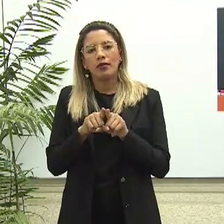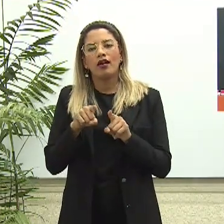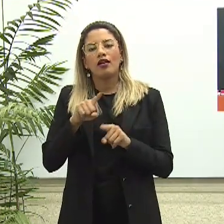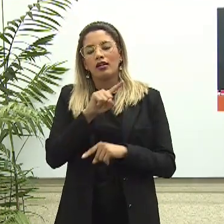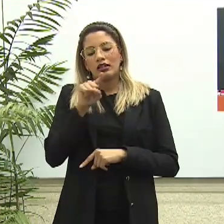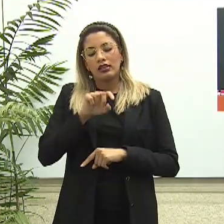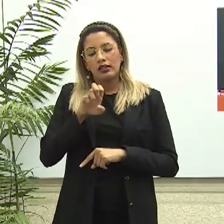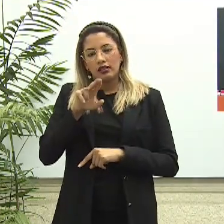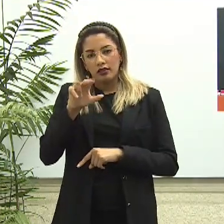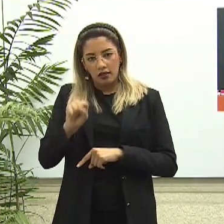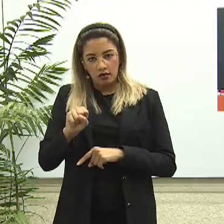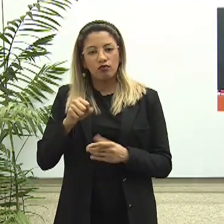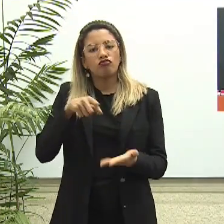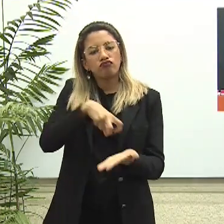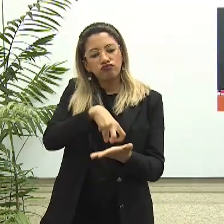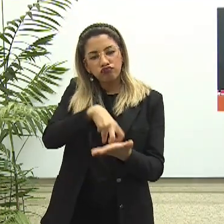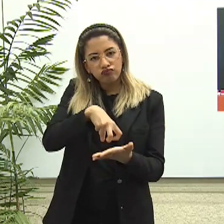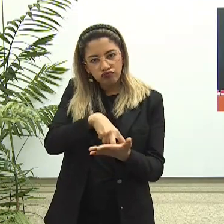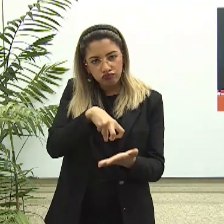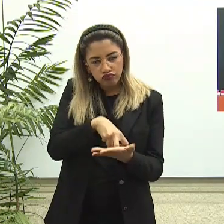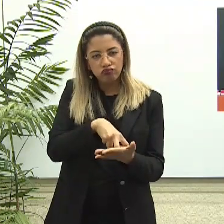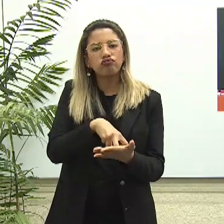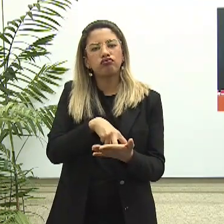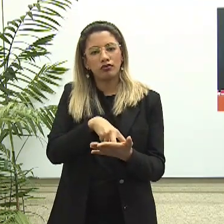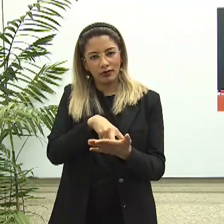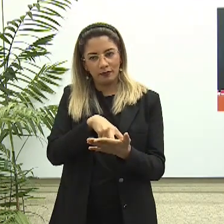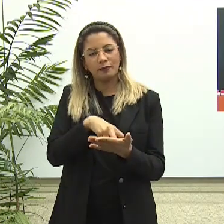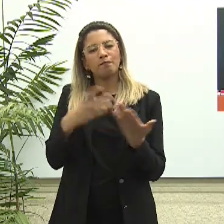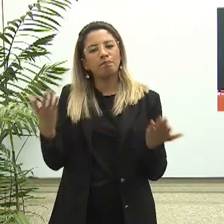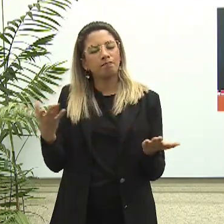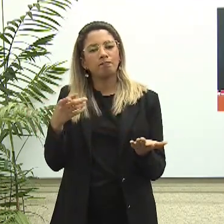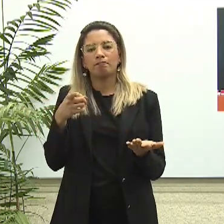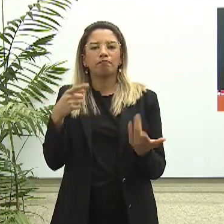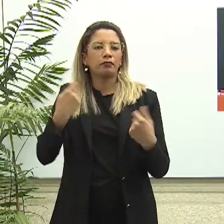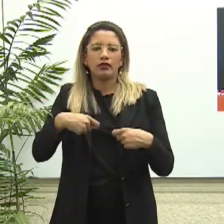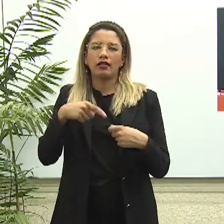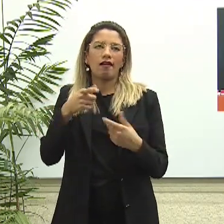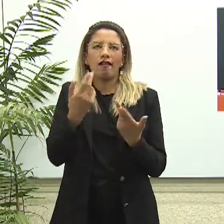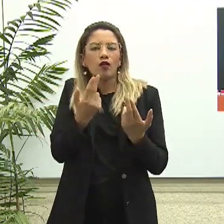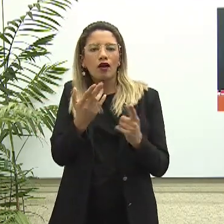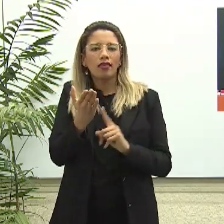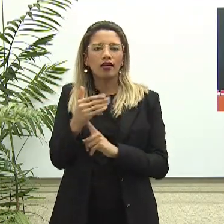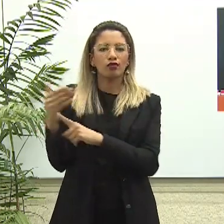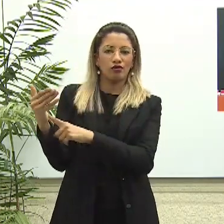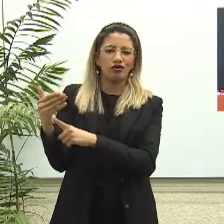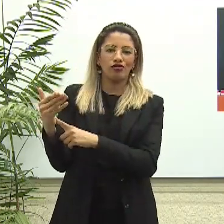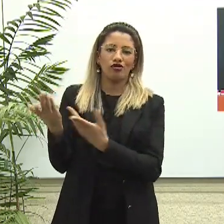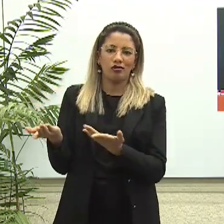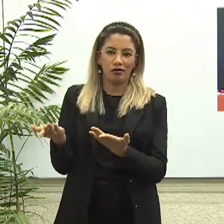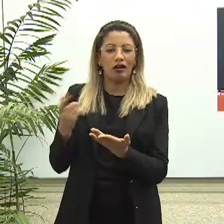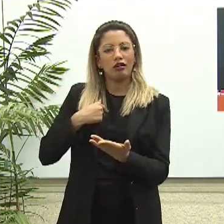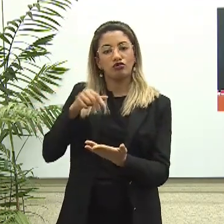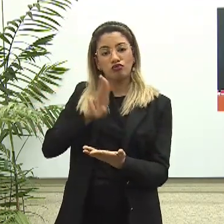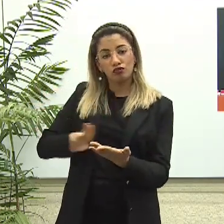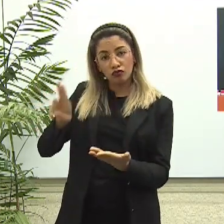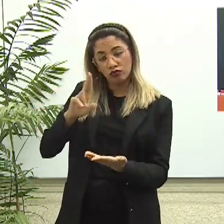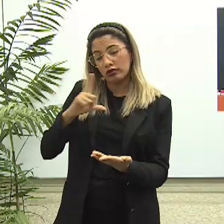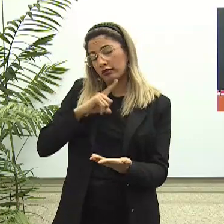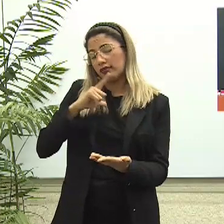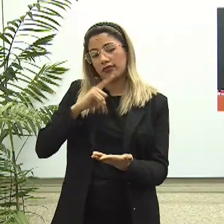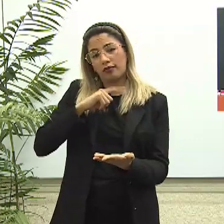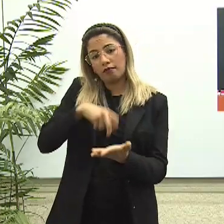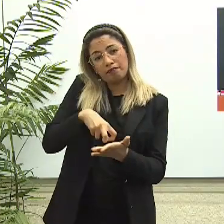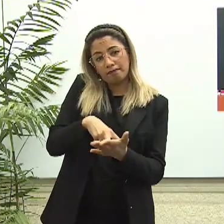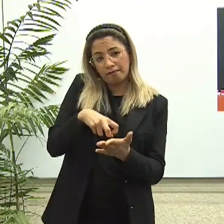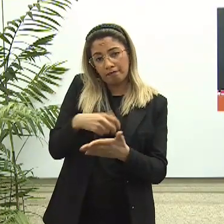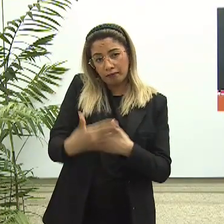E por uma ave de rapina que comia seu fígado todos os dias então seria o preço da tecnologia há um mito prometer que é um mito burguês é um mito da burguesia